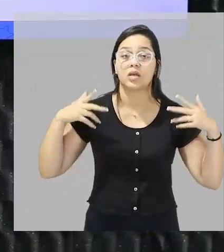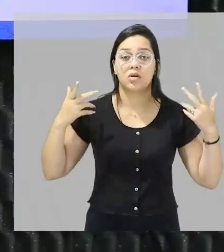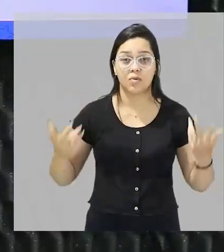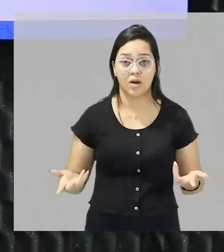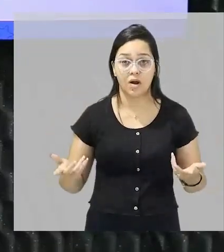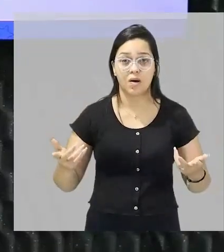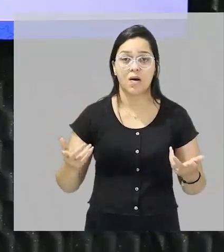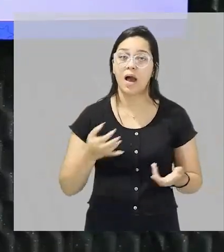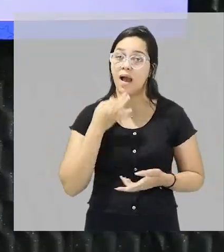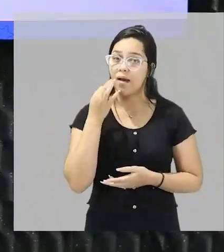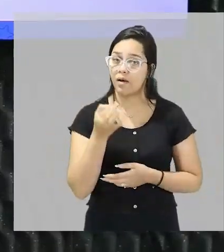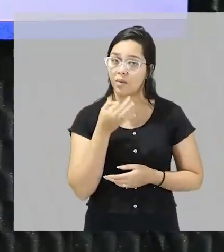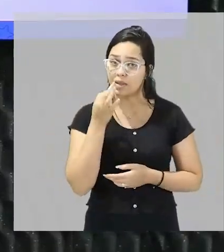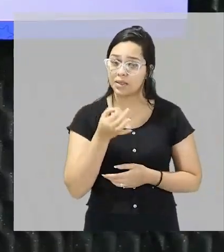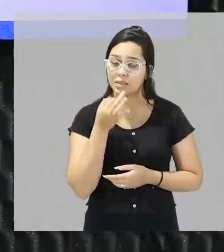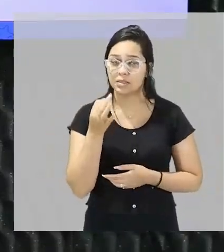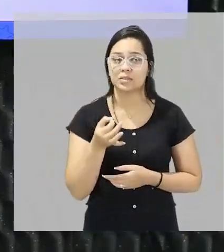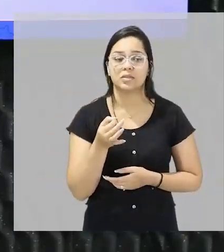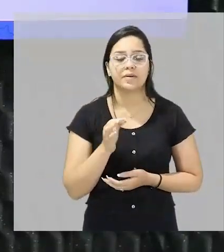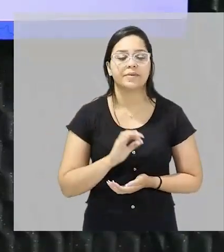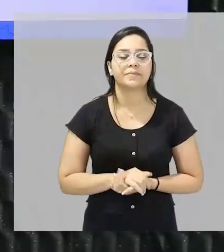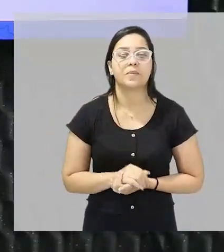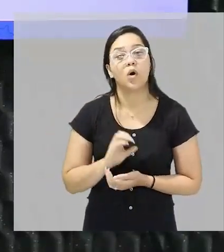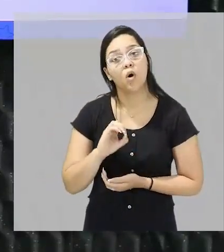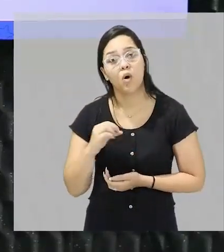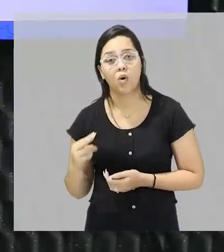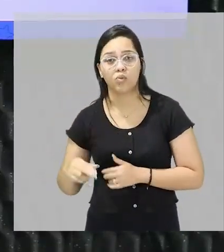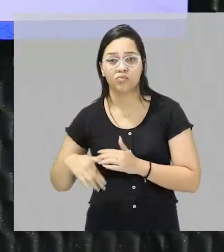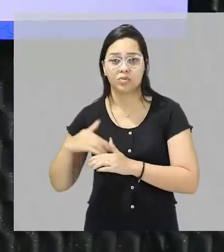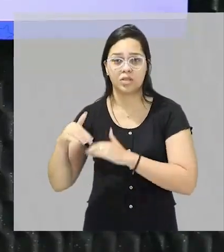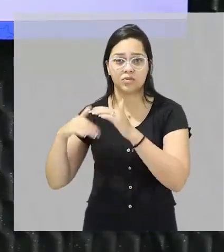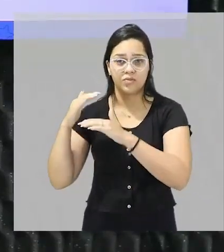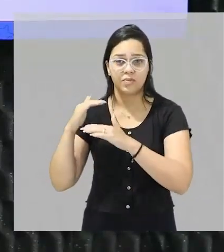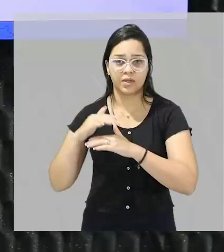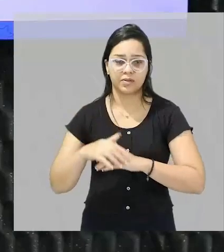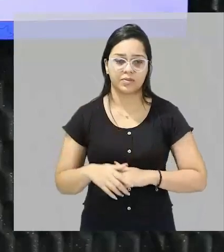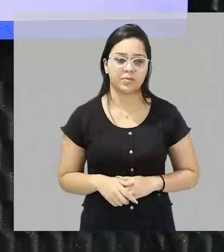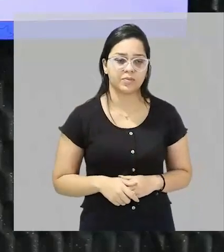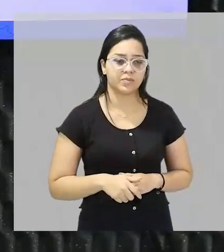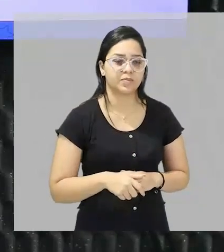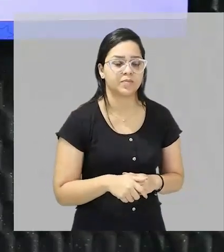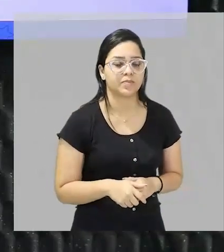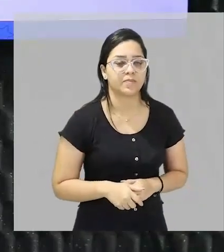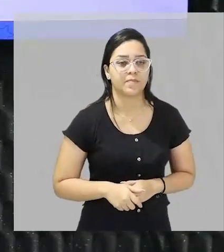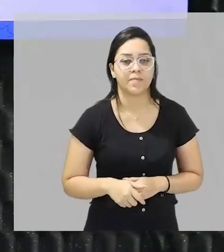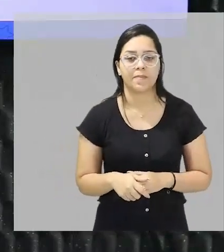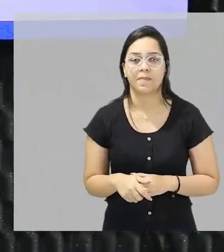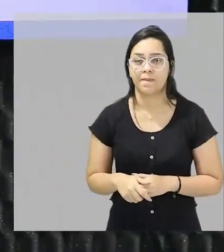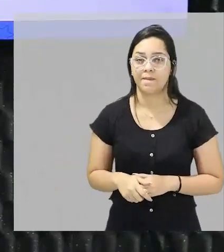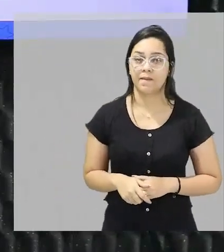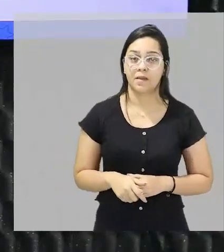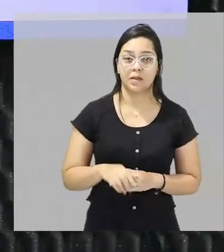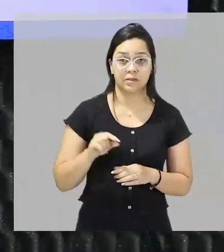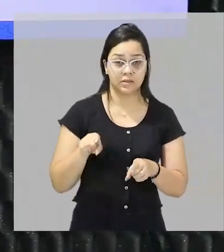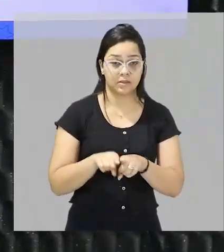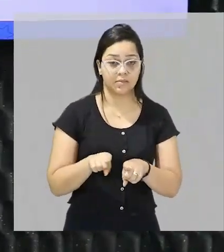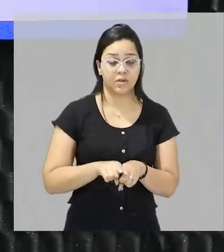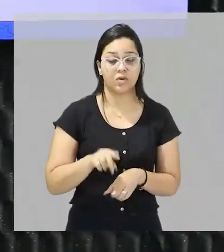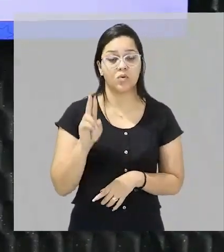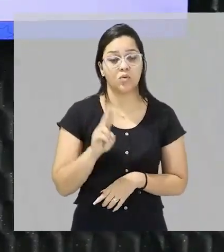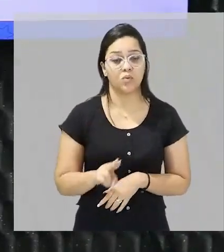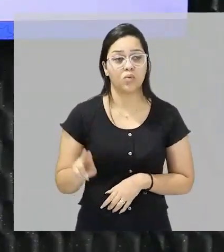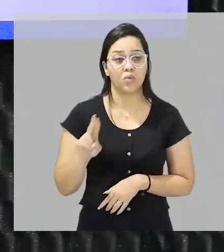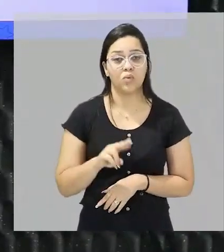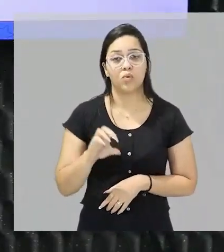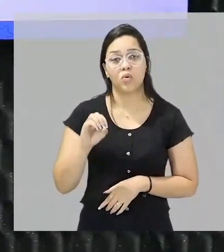A argumentação, o desenvolvimento. Além disso, você deve fazer uso dos